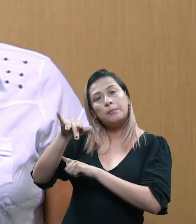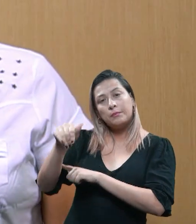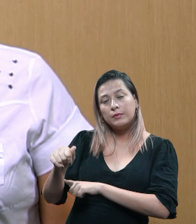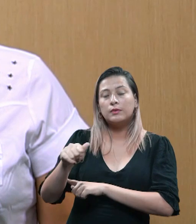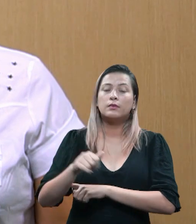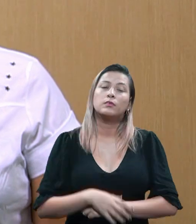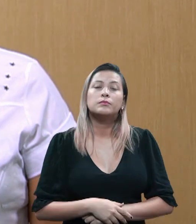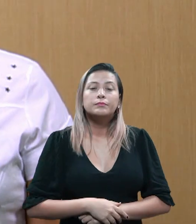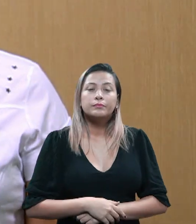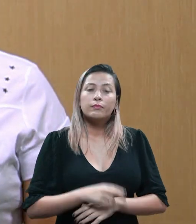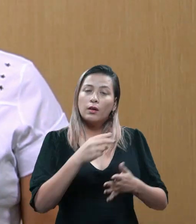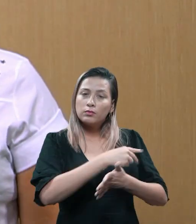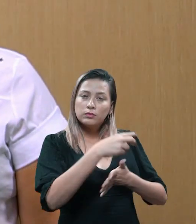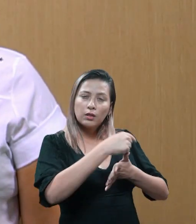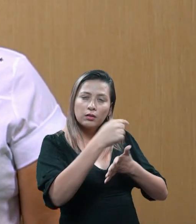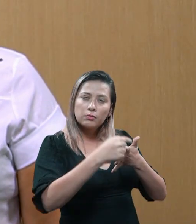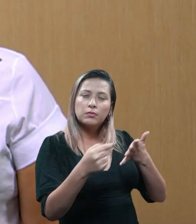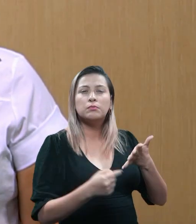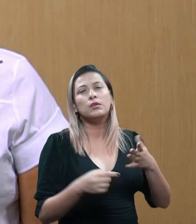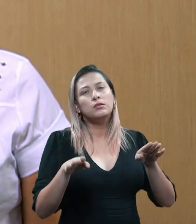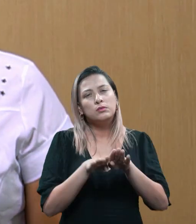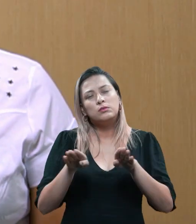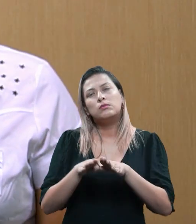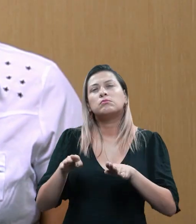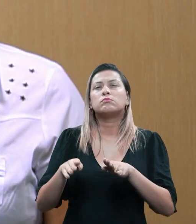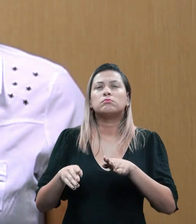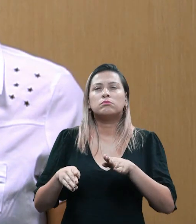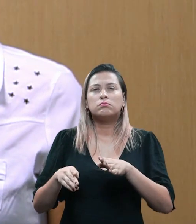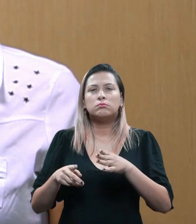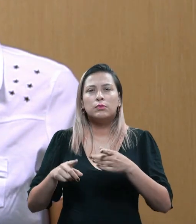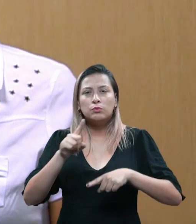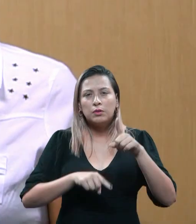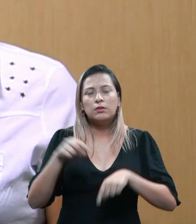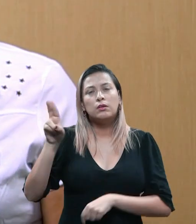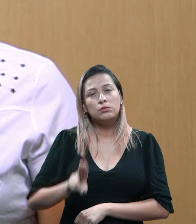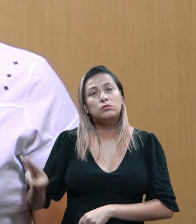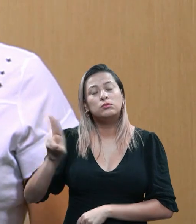os equipamentos e os utensílios utilizados para praticar esses procedimentos.